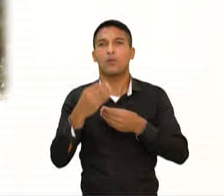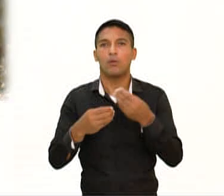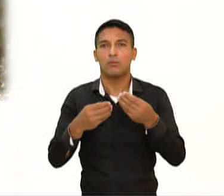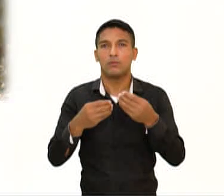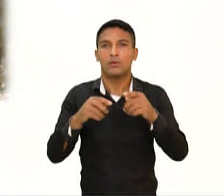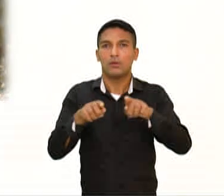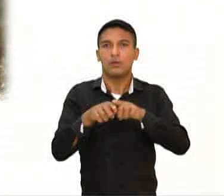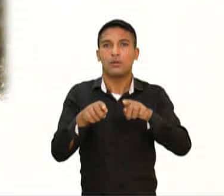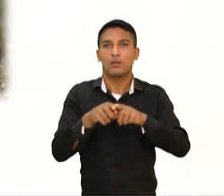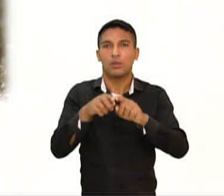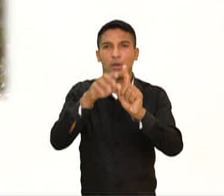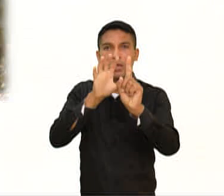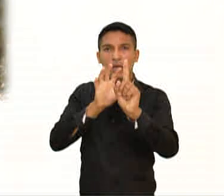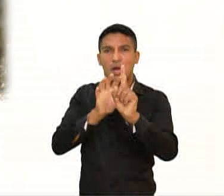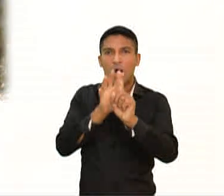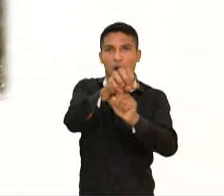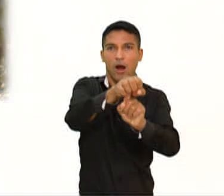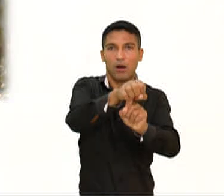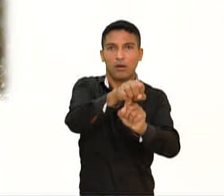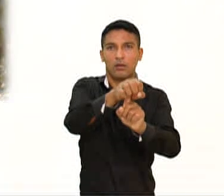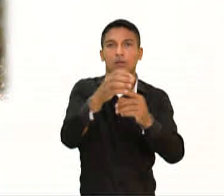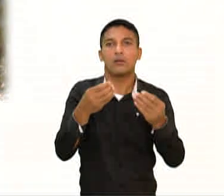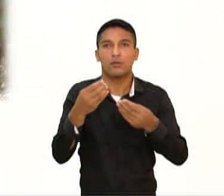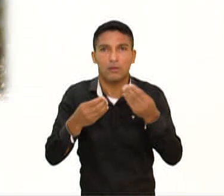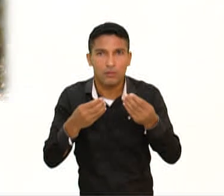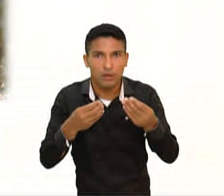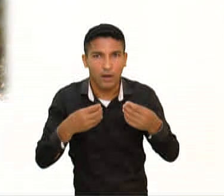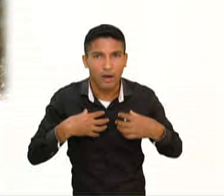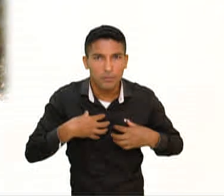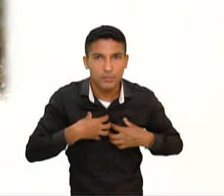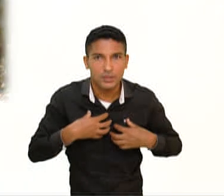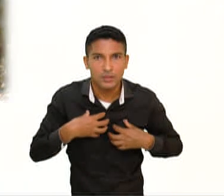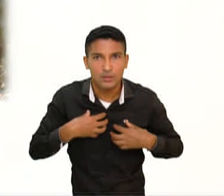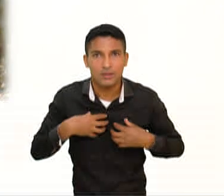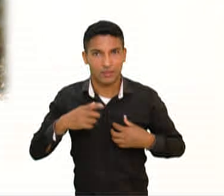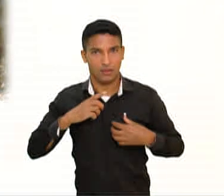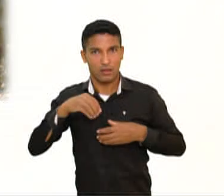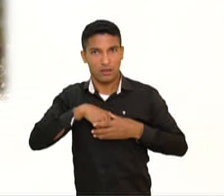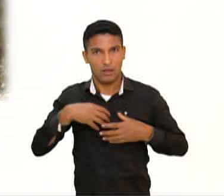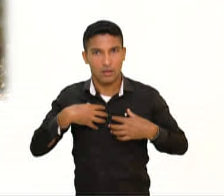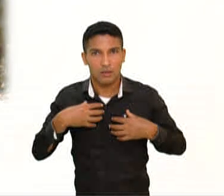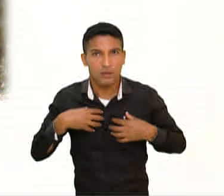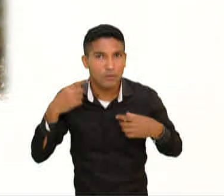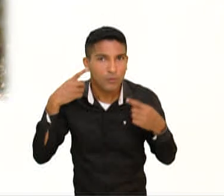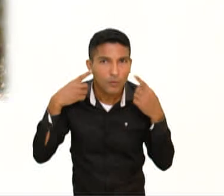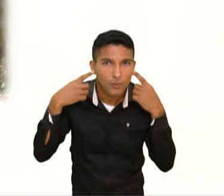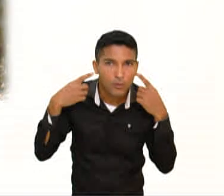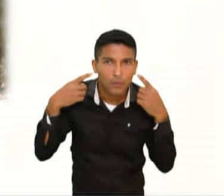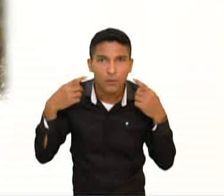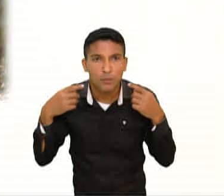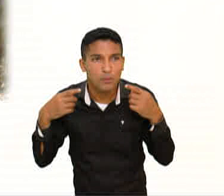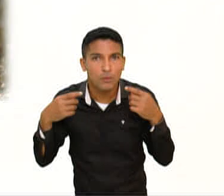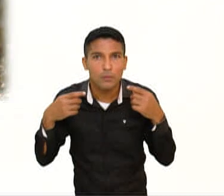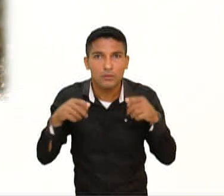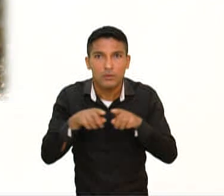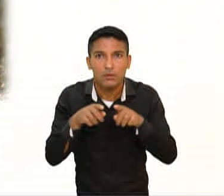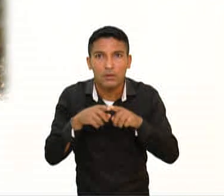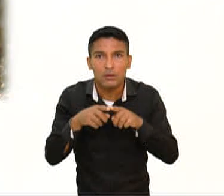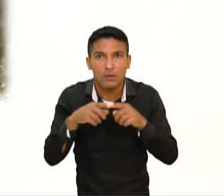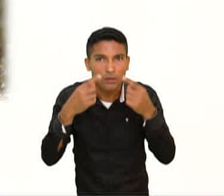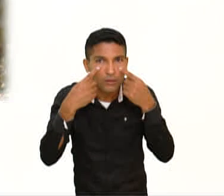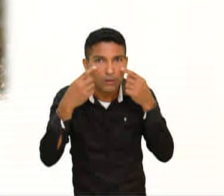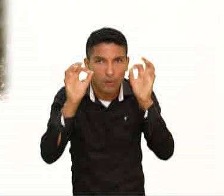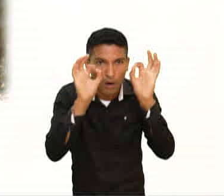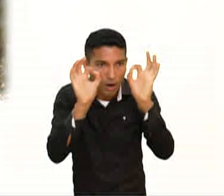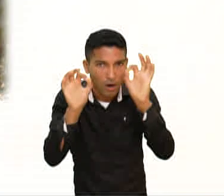predador possa ir atrás da sua caça, ele precisa dos órgãos dos sentidos bem desenvolvidos e, enquanto uma presa para poder